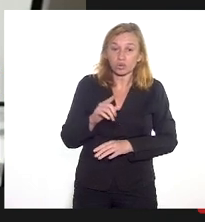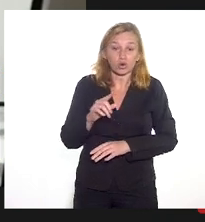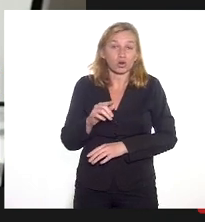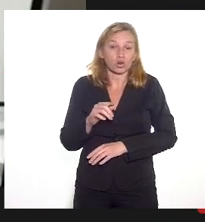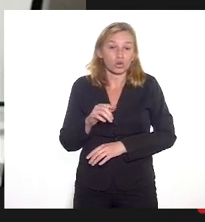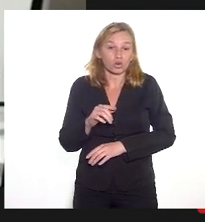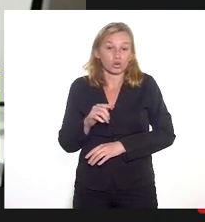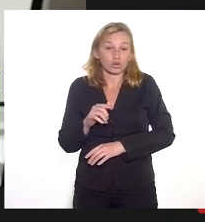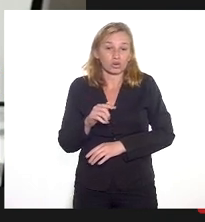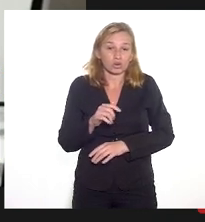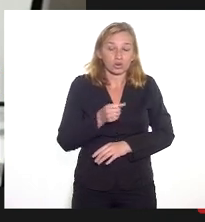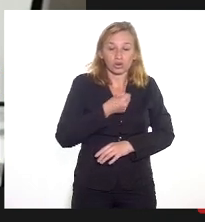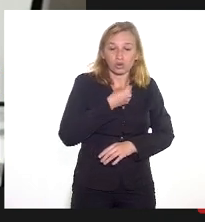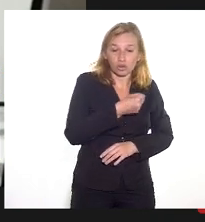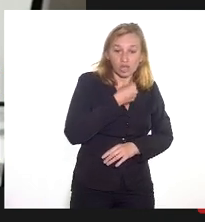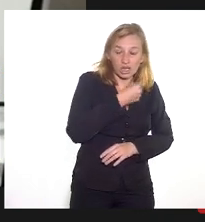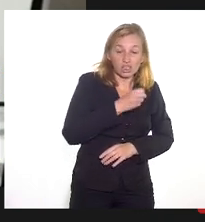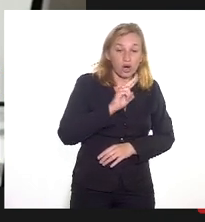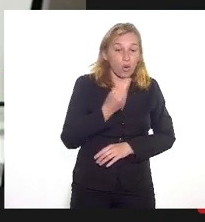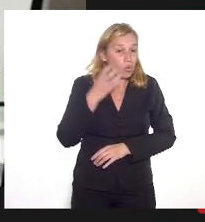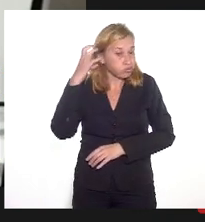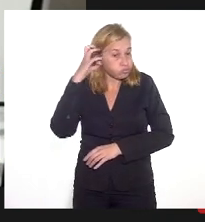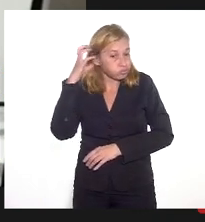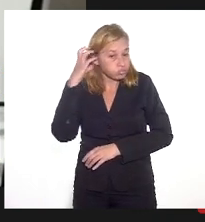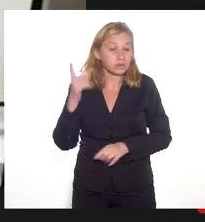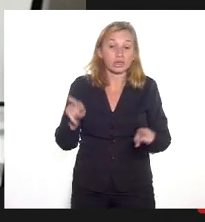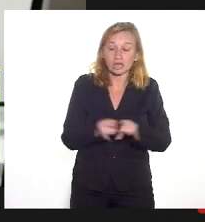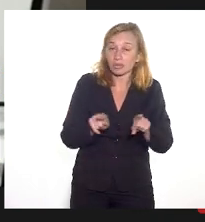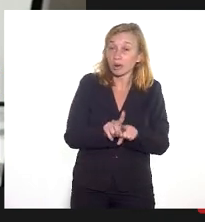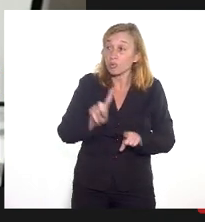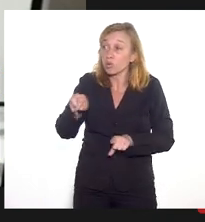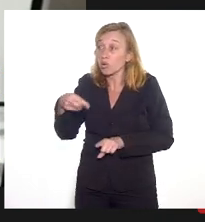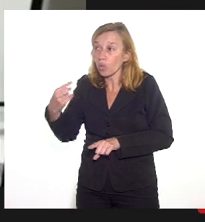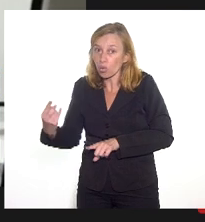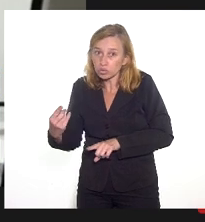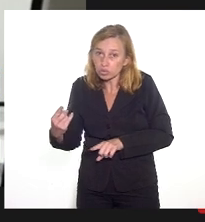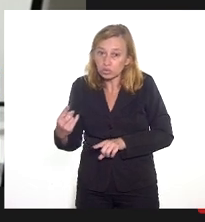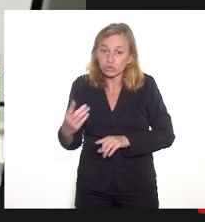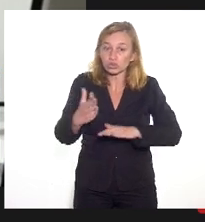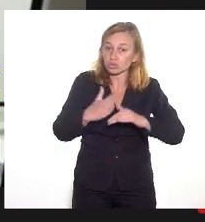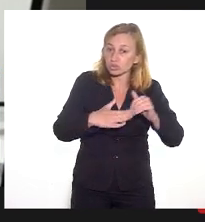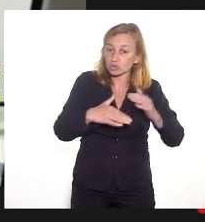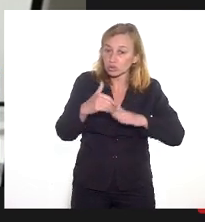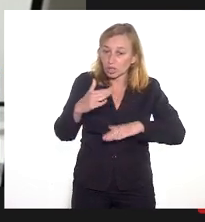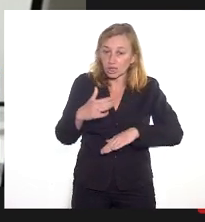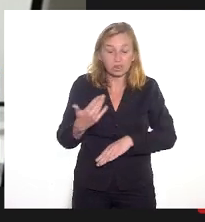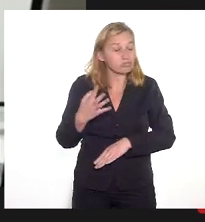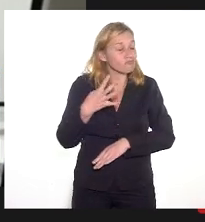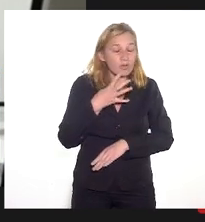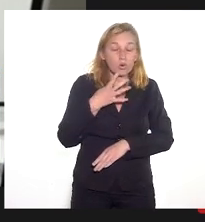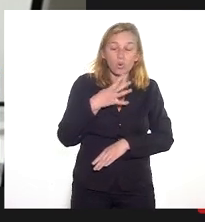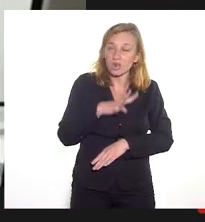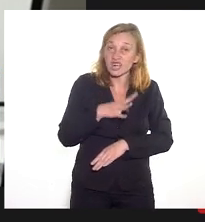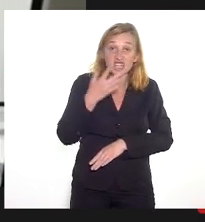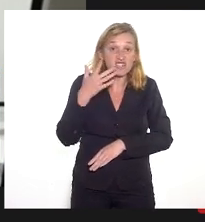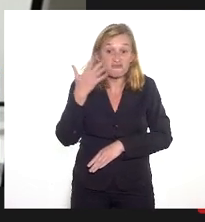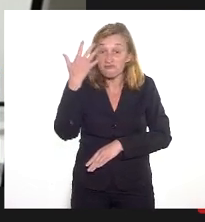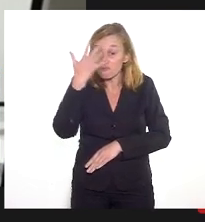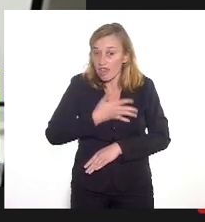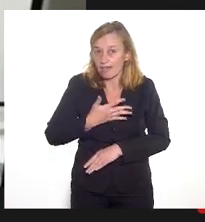pelo radialista de rádio e TV, mas passa também por outras categorias que a gente não consegue ver, que